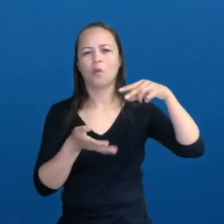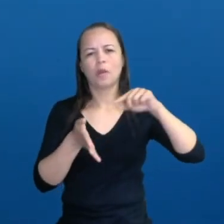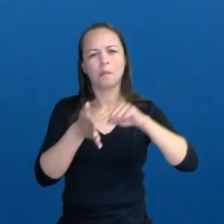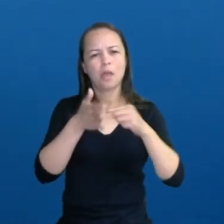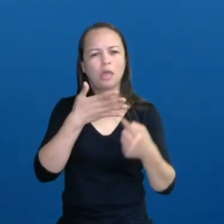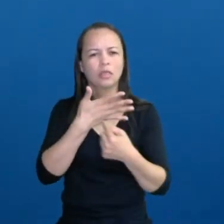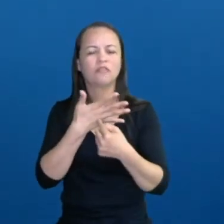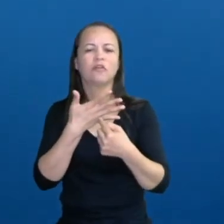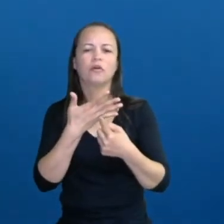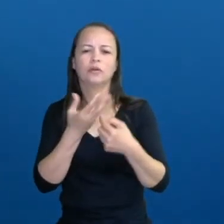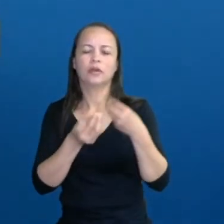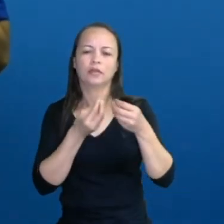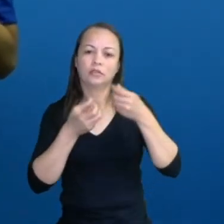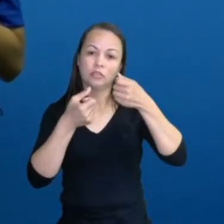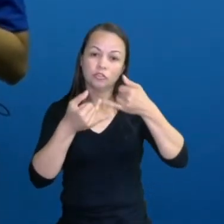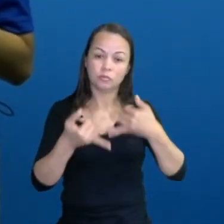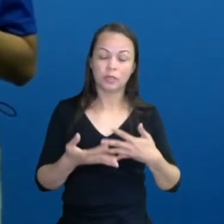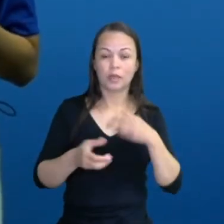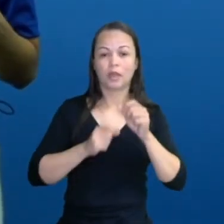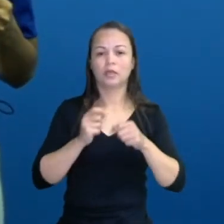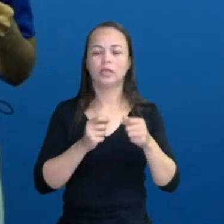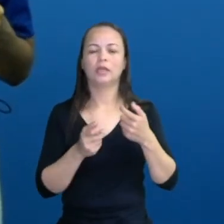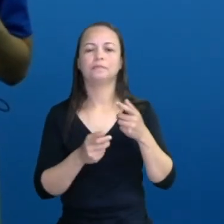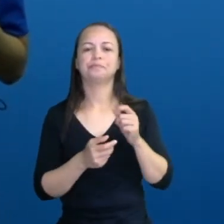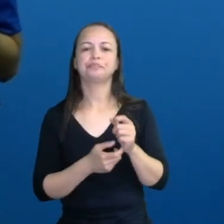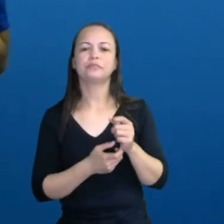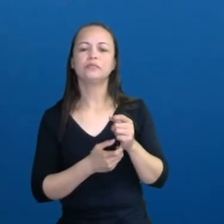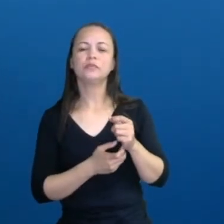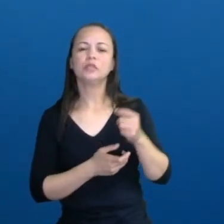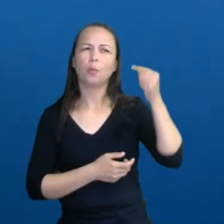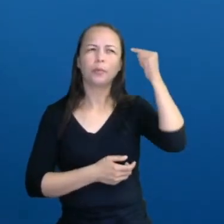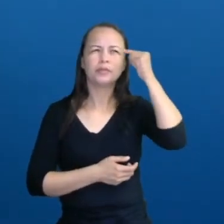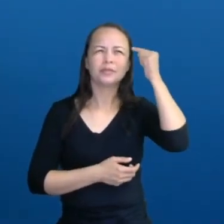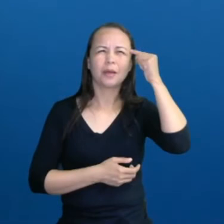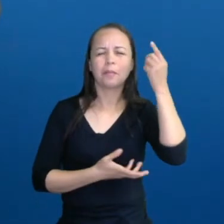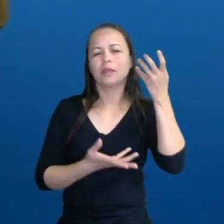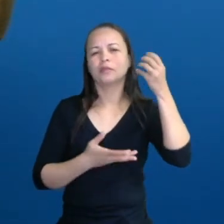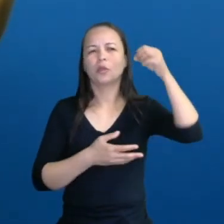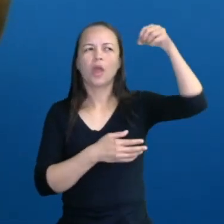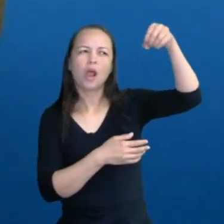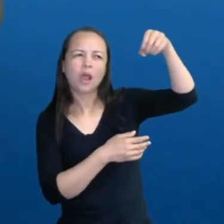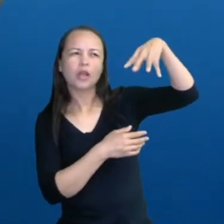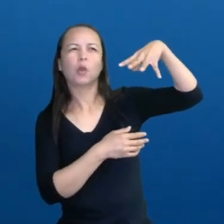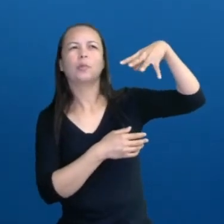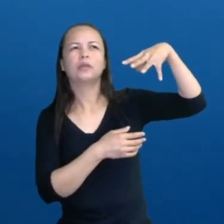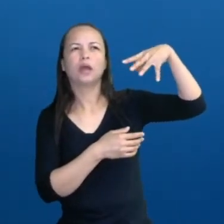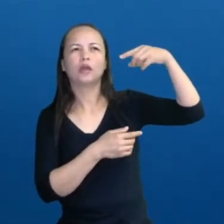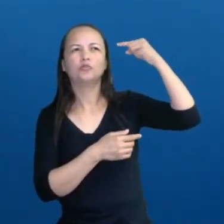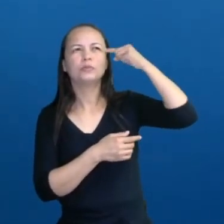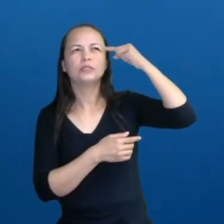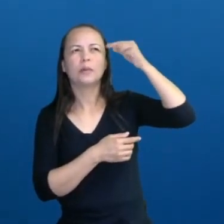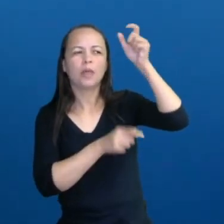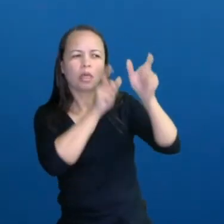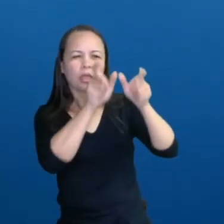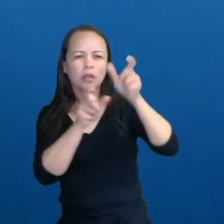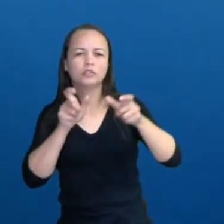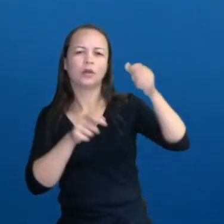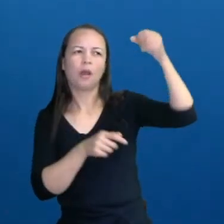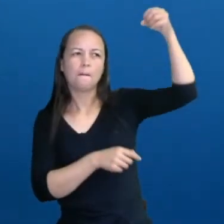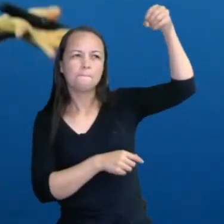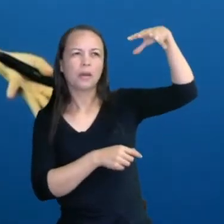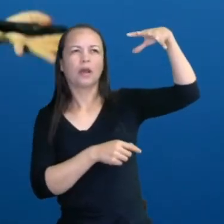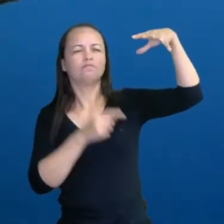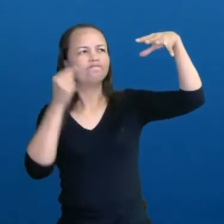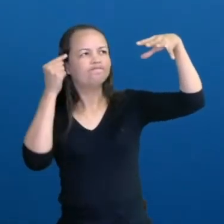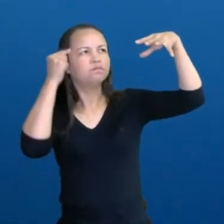de falar que o pensamento desses intelectuais iluminaram novas formas de